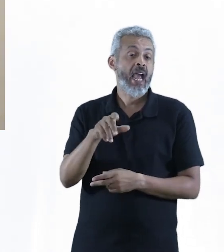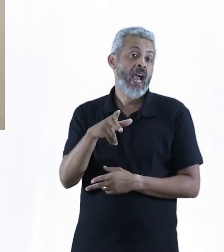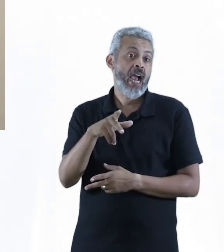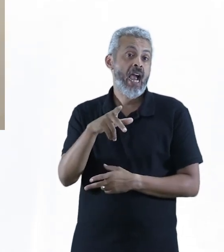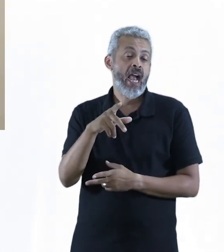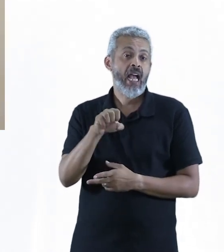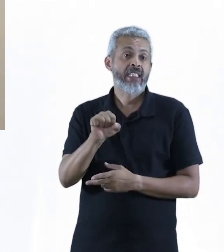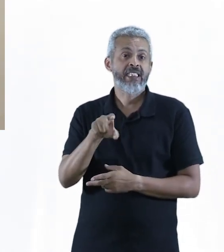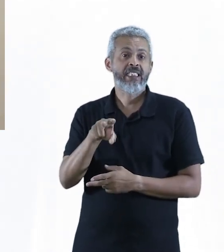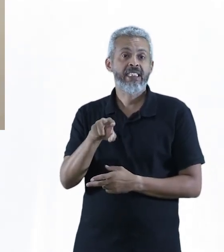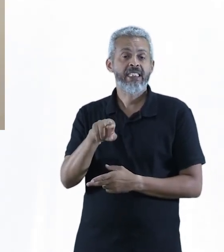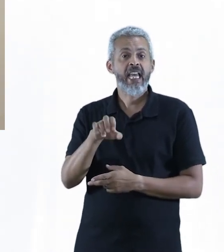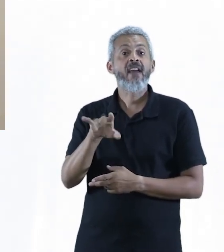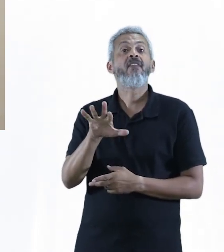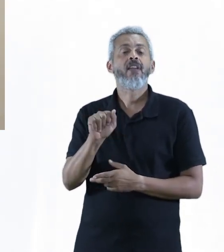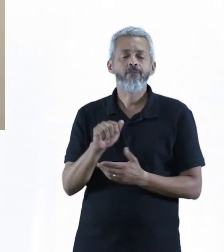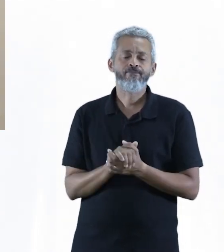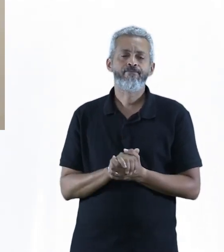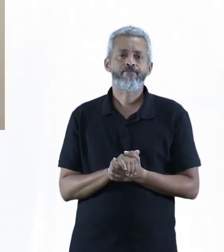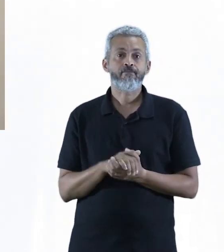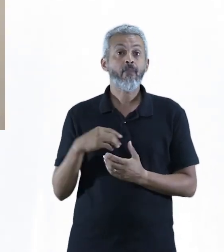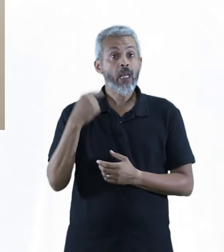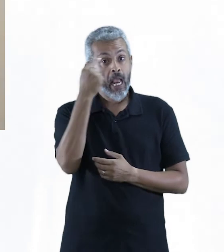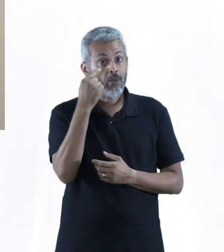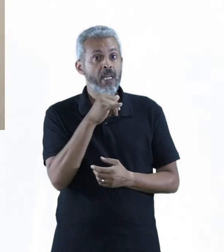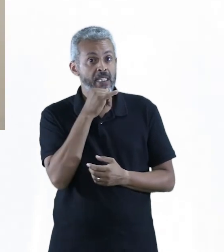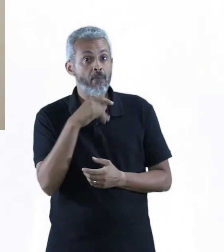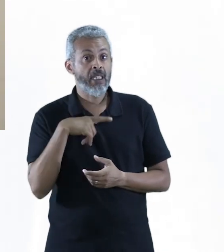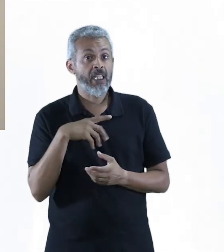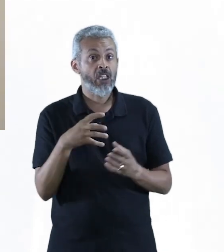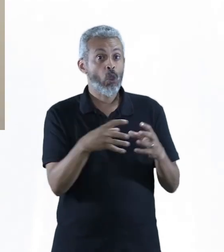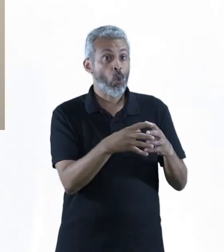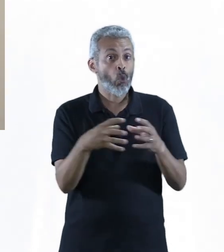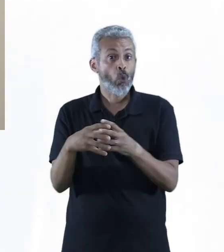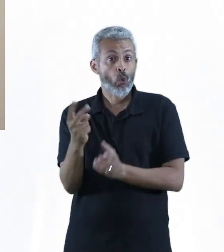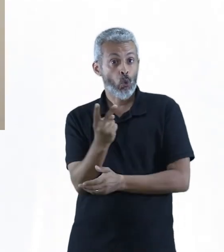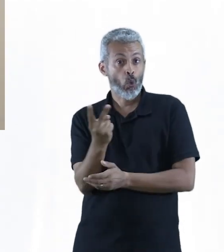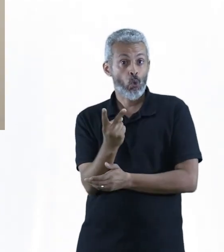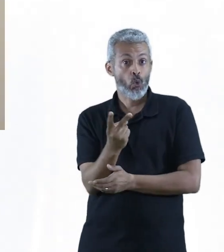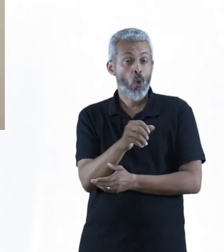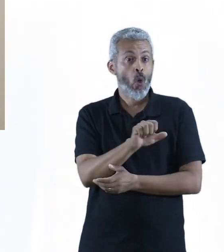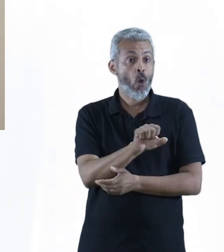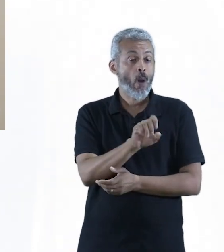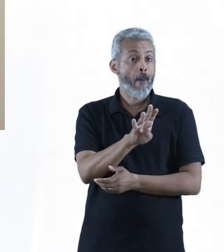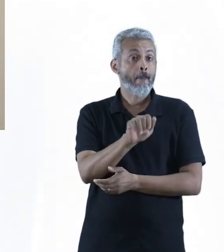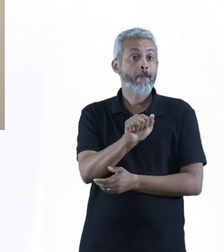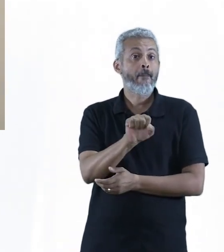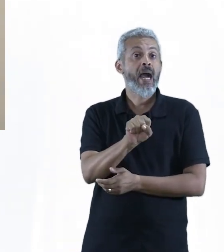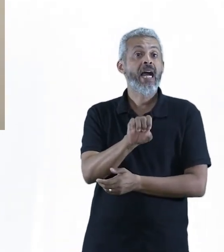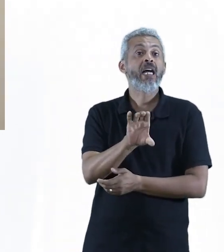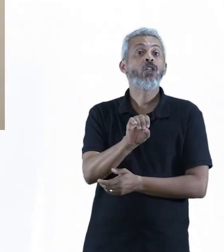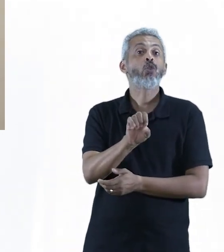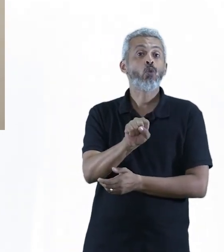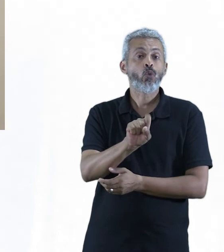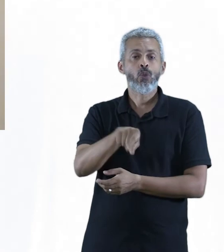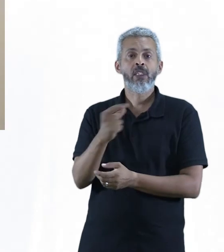são muito comuns na Europa. A Espanha, por exemplo, tem dois grupos fortíssimos étnicos. Os bascos